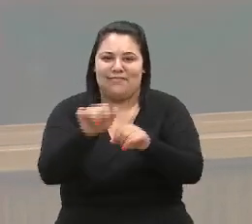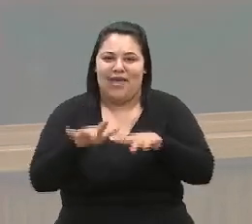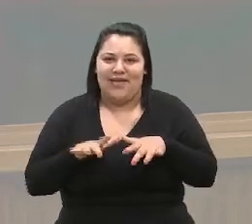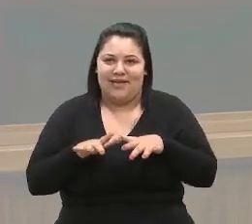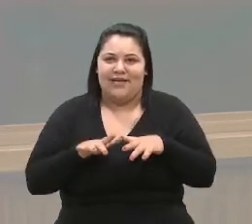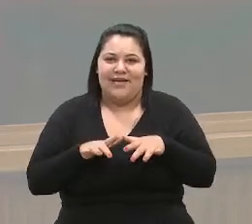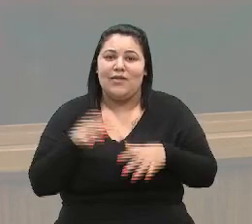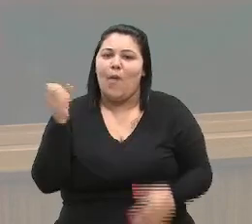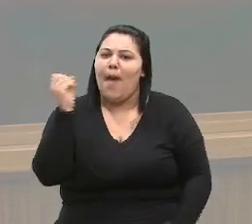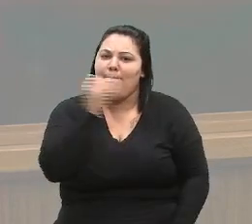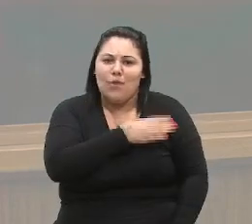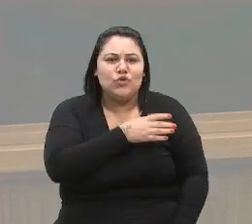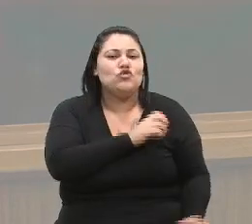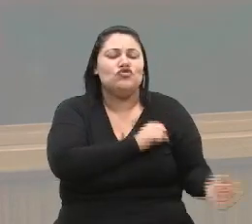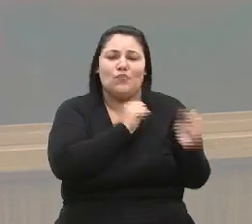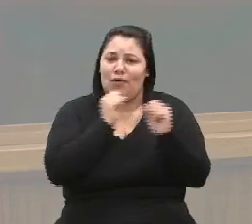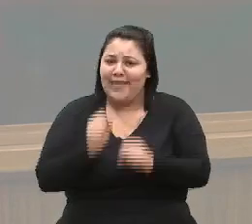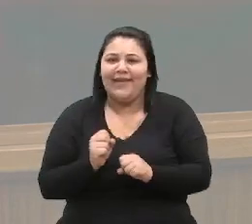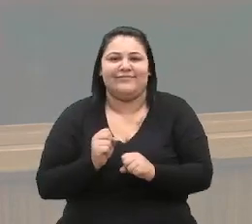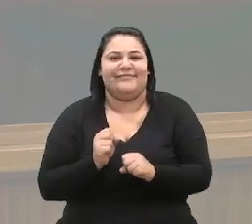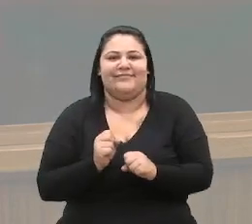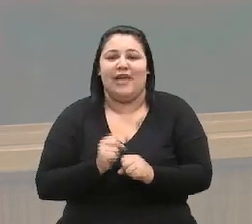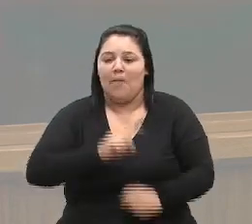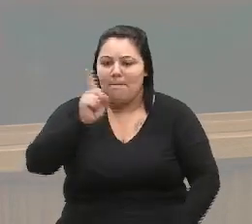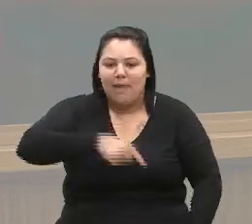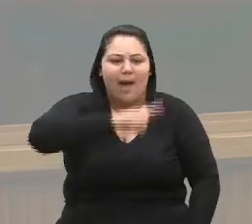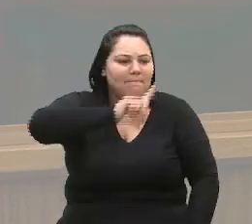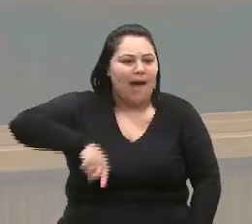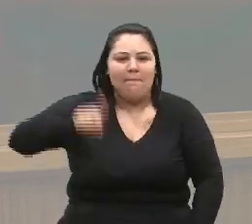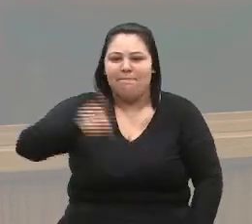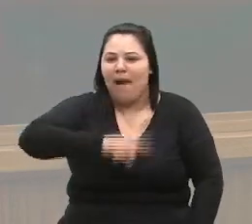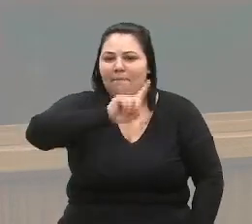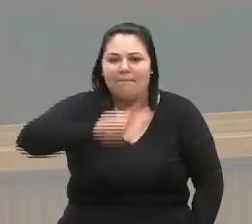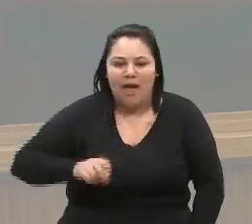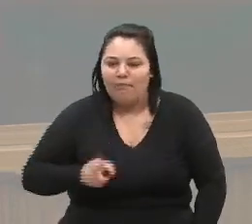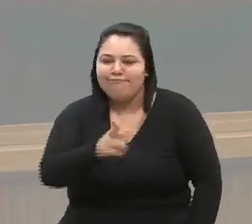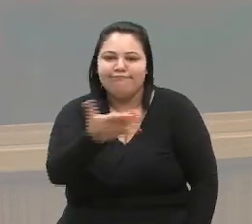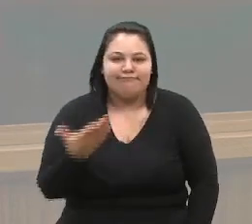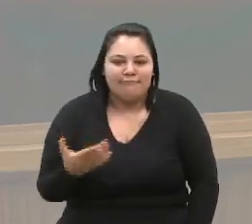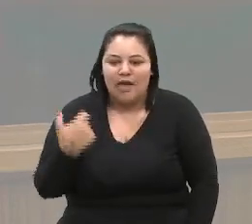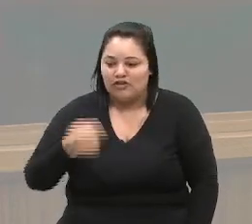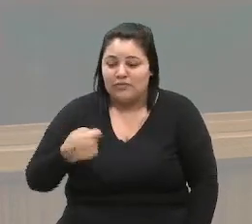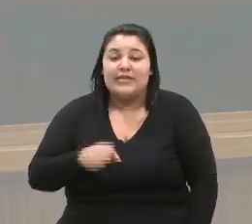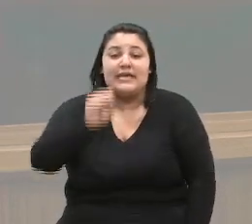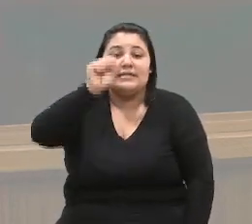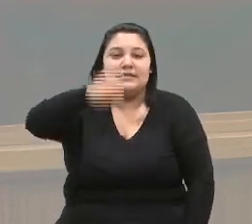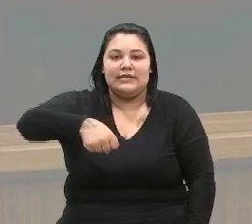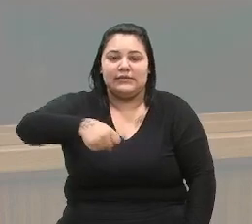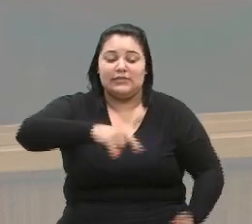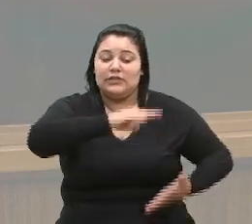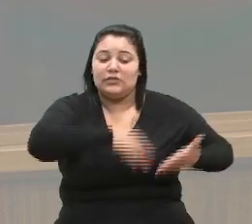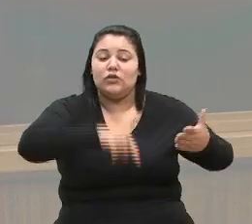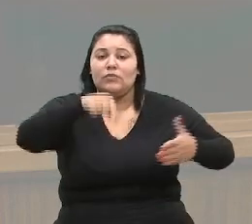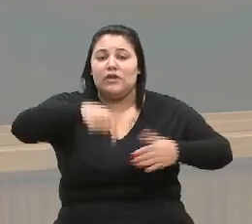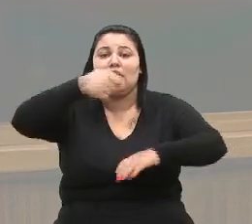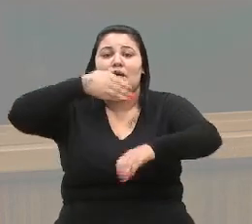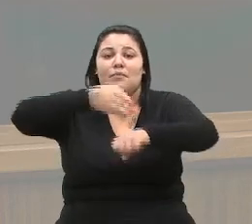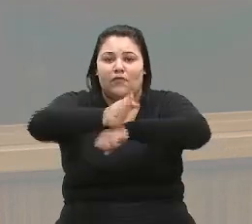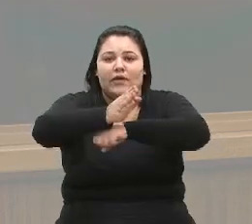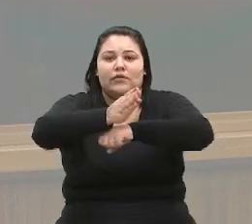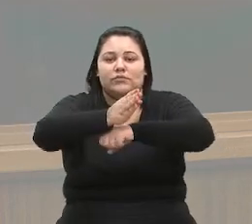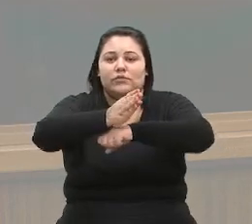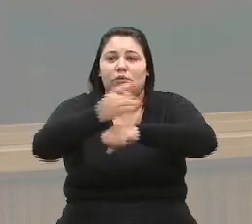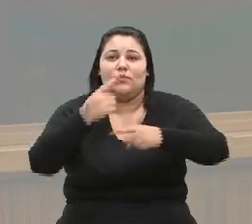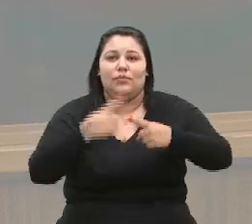carteiraço um em cima do outro, e nós precisamos sim que essa moção seja aprovada, porque não é